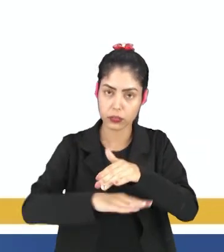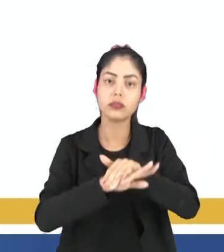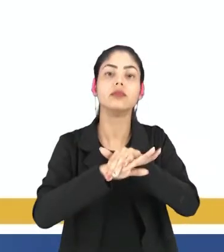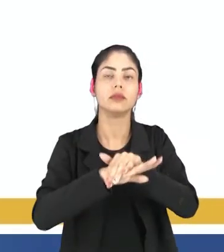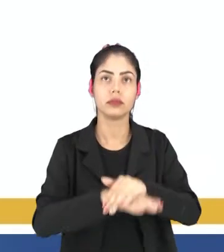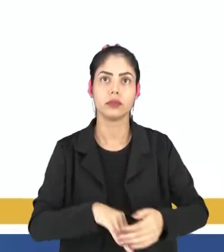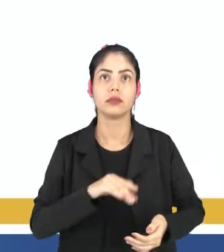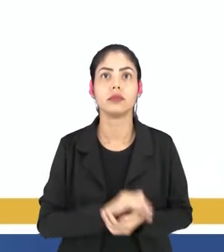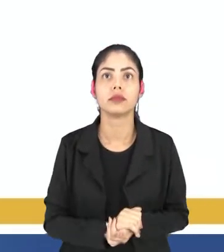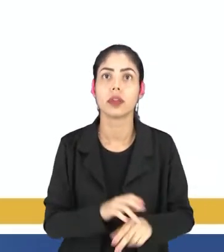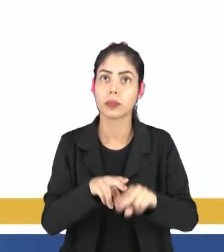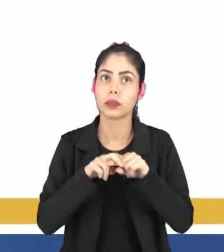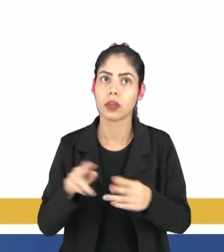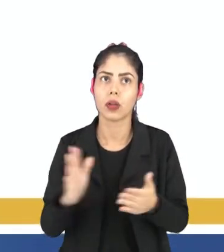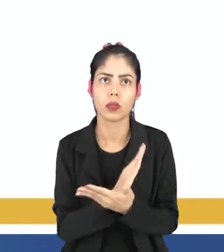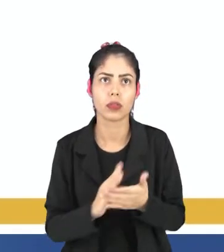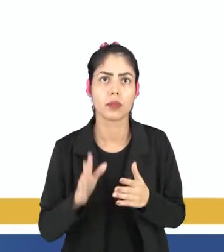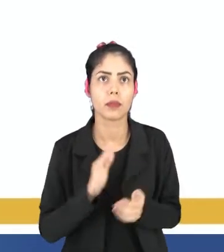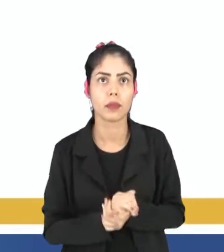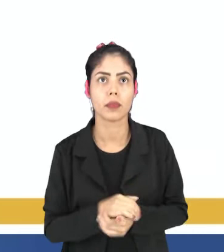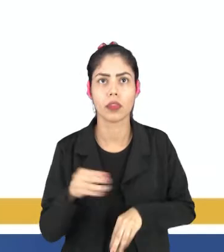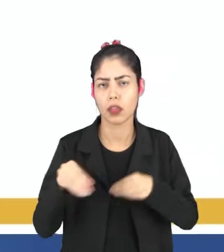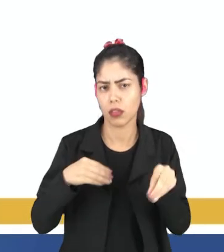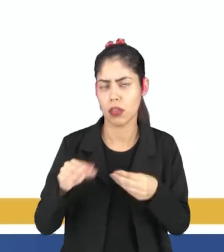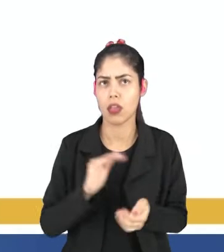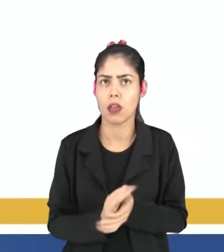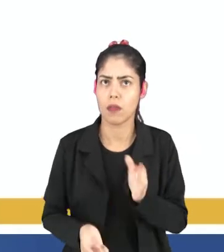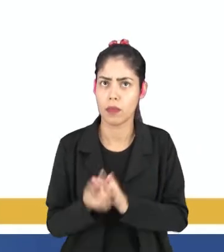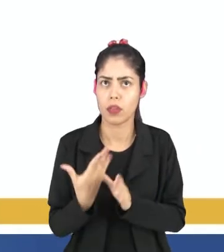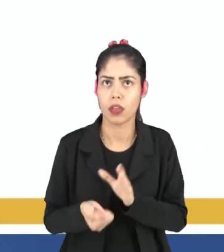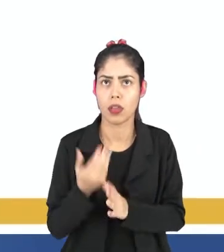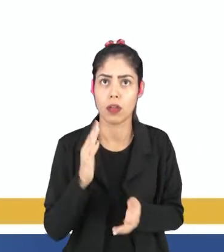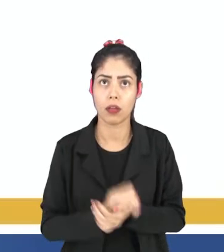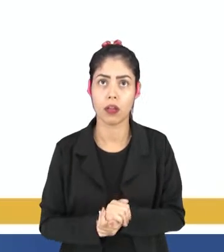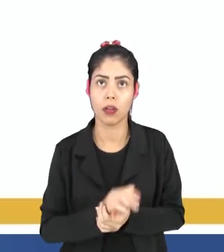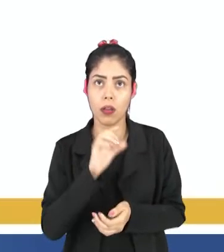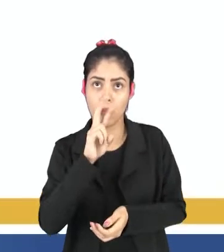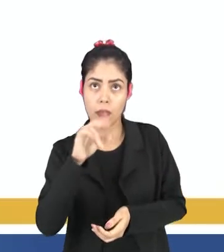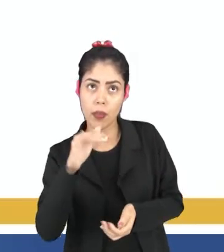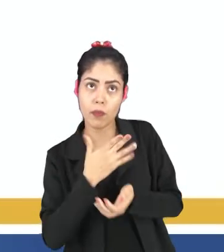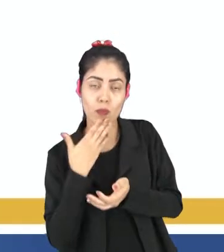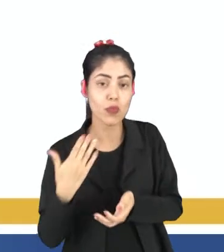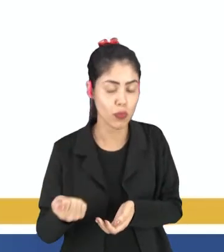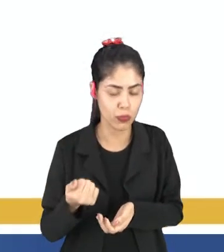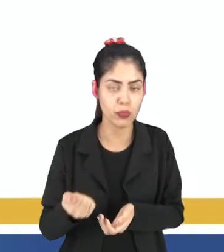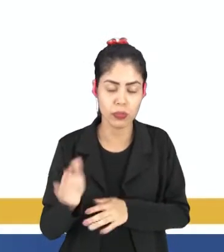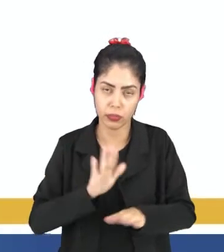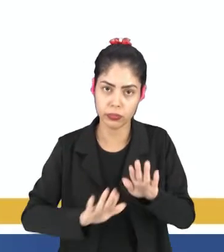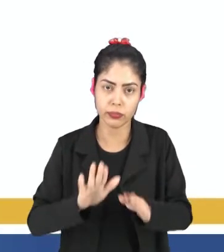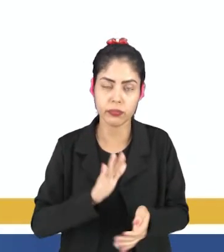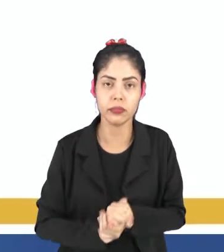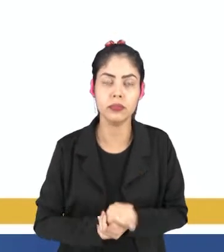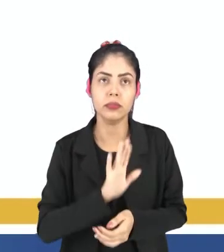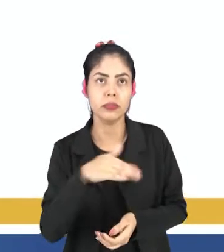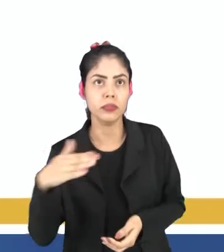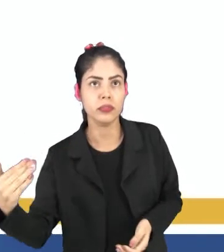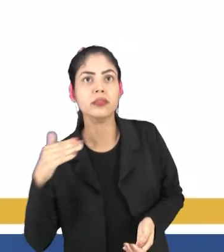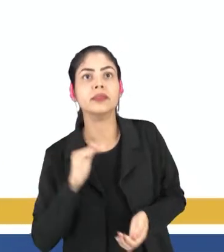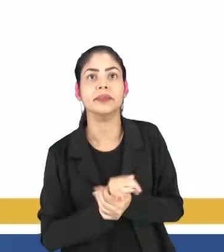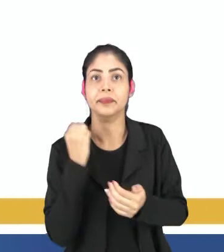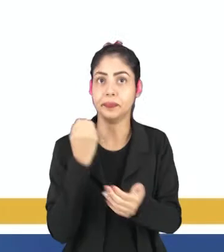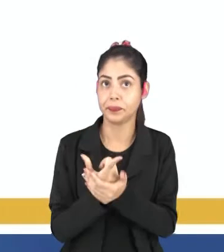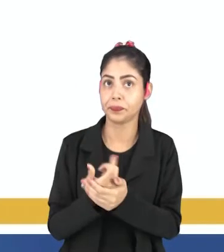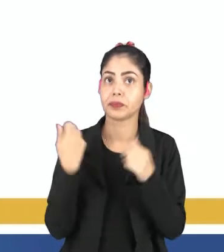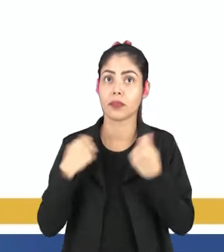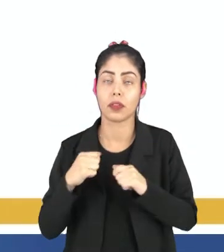para ser bem armazenado. Por isso que algumas embalagens produzidas estão sendo feitas para acondicionar melhor o alimento. Quando o alimento é